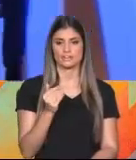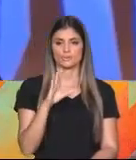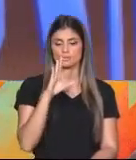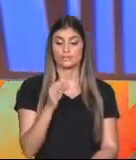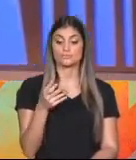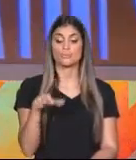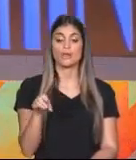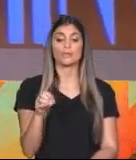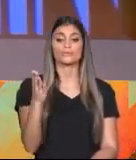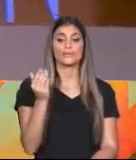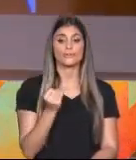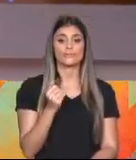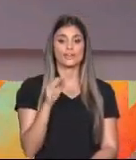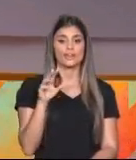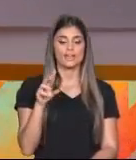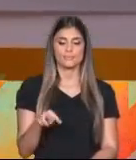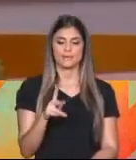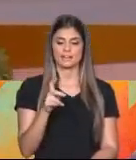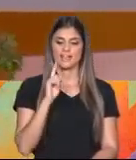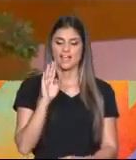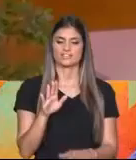o pão bem.